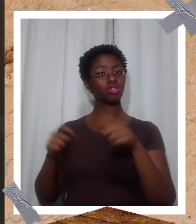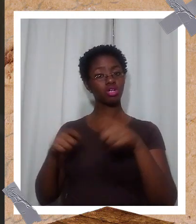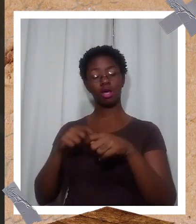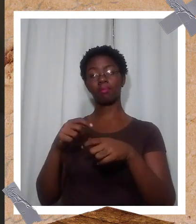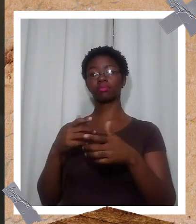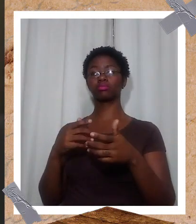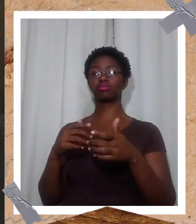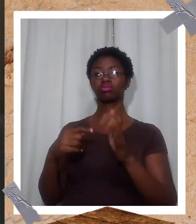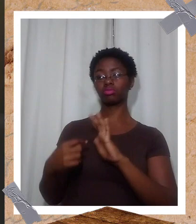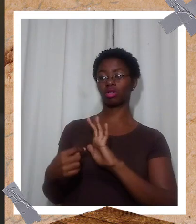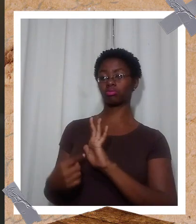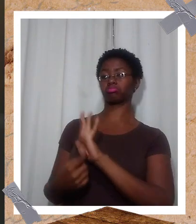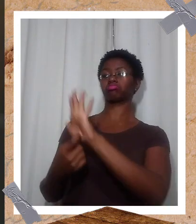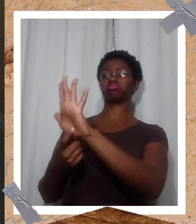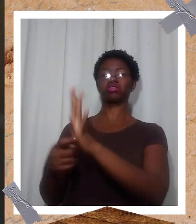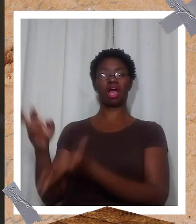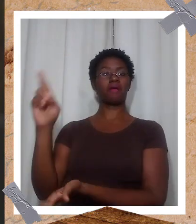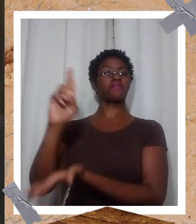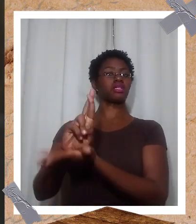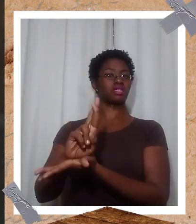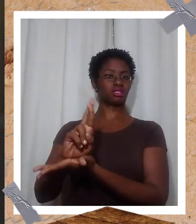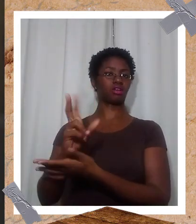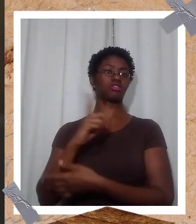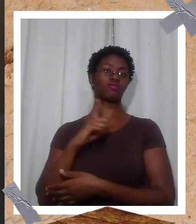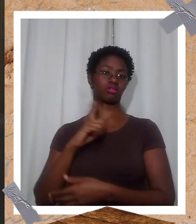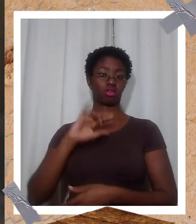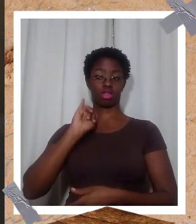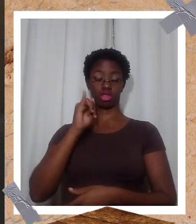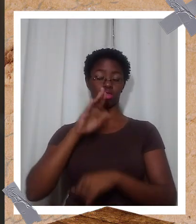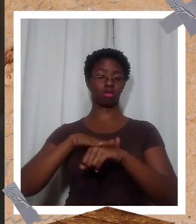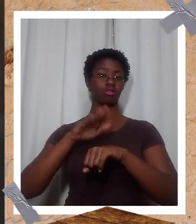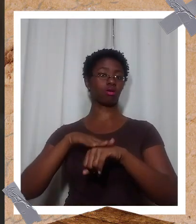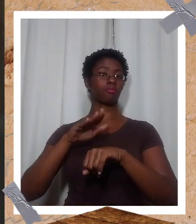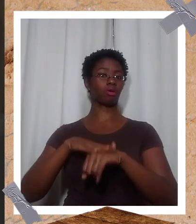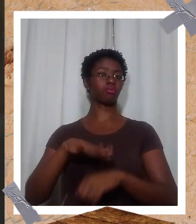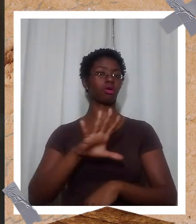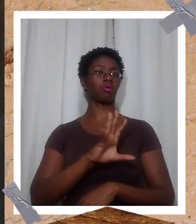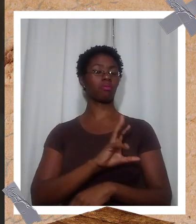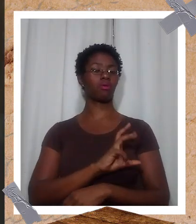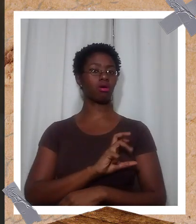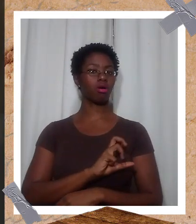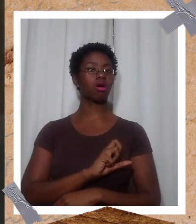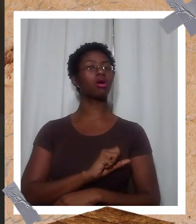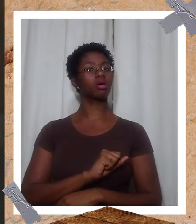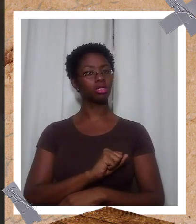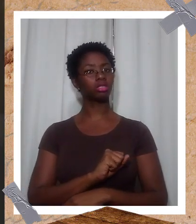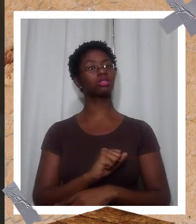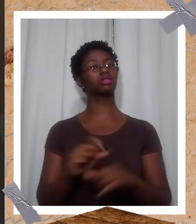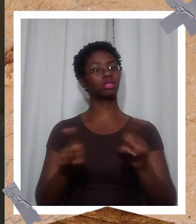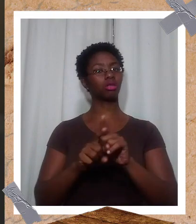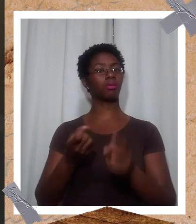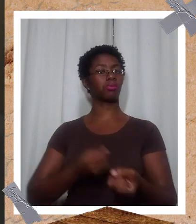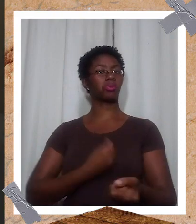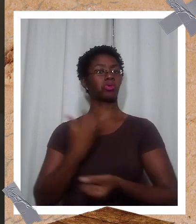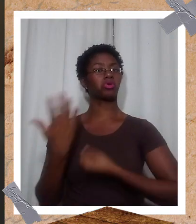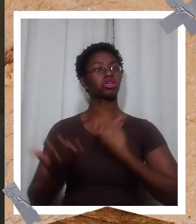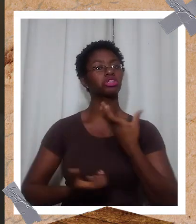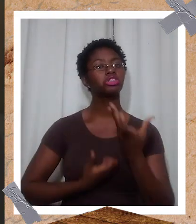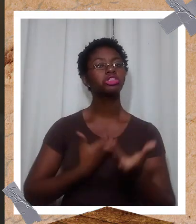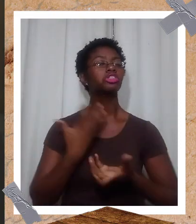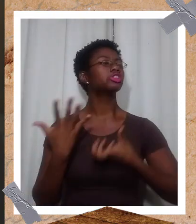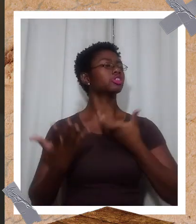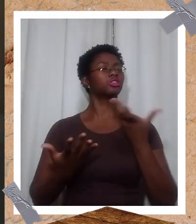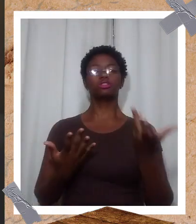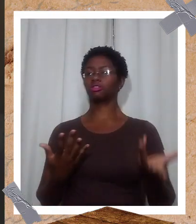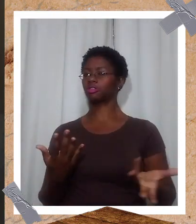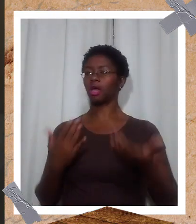repercussão, um certo holofote, né? Em cima das suas narrativas, em cima dos seus romances, em cima dessas poesias, em cima dessas